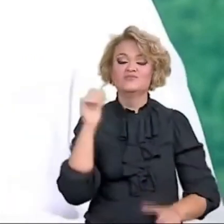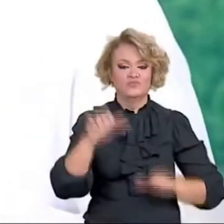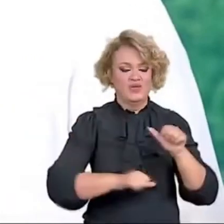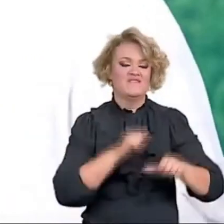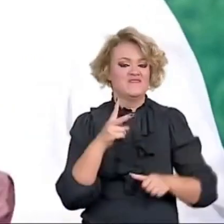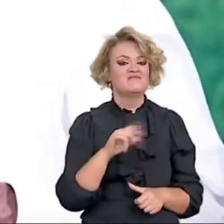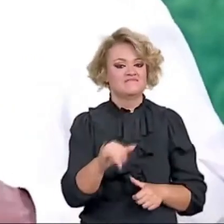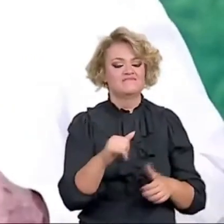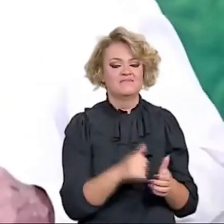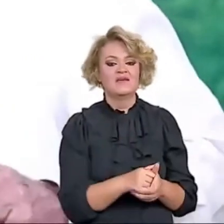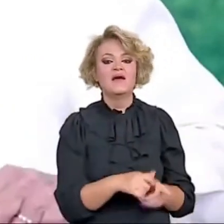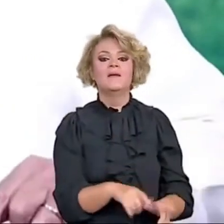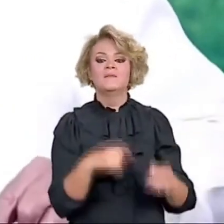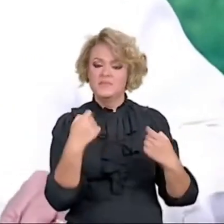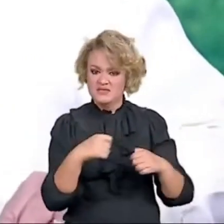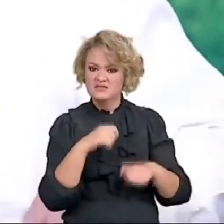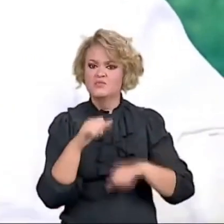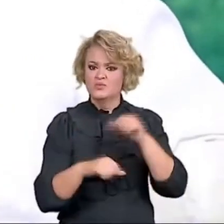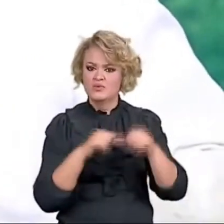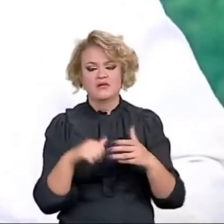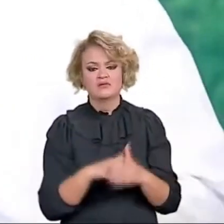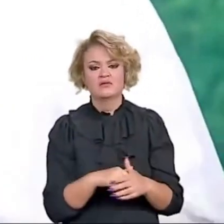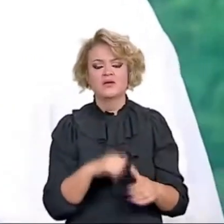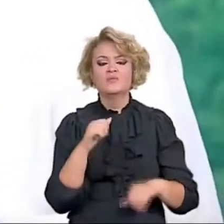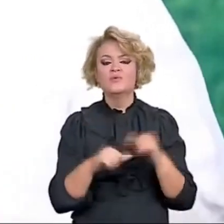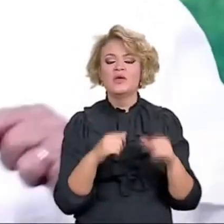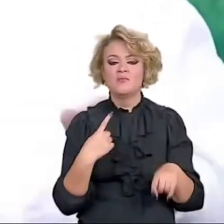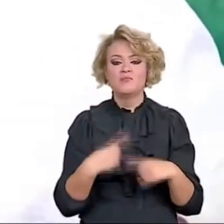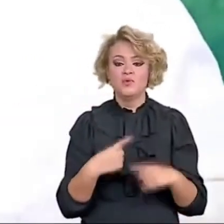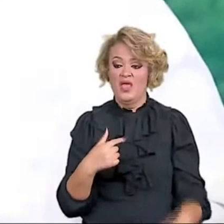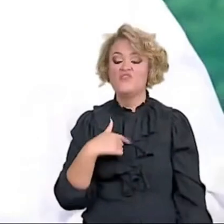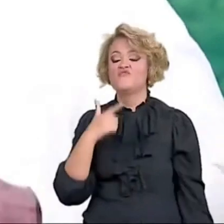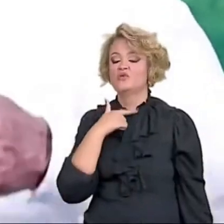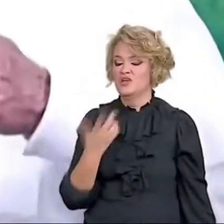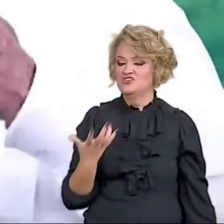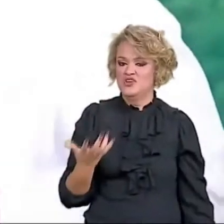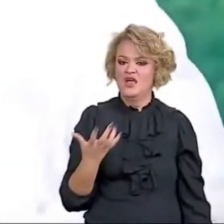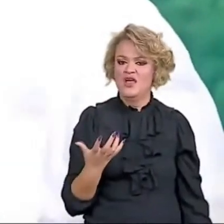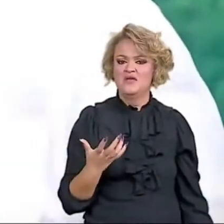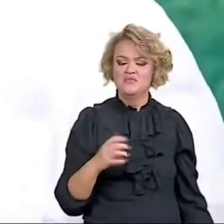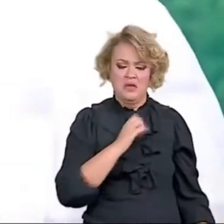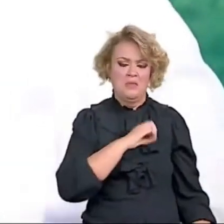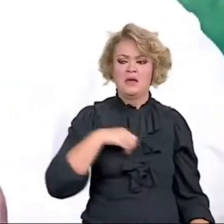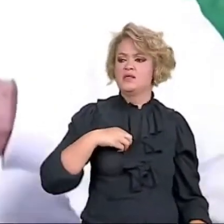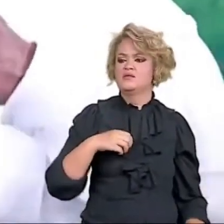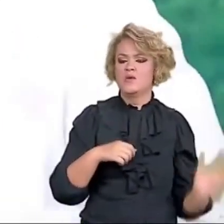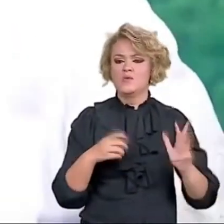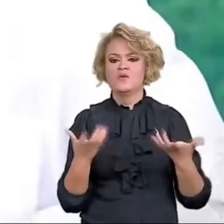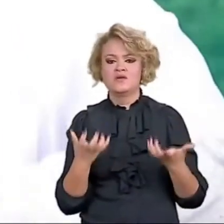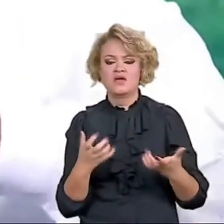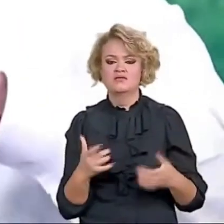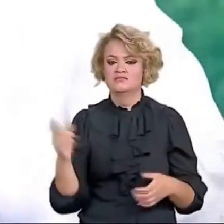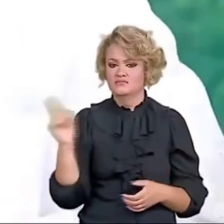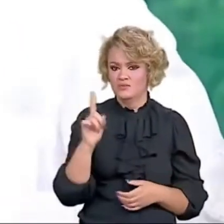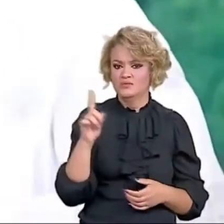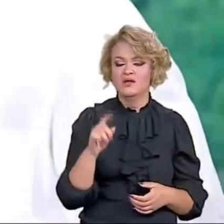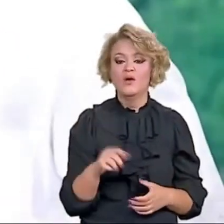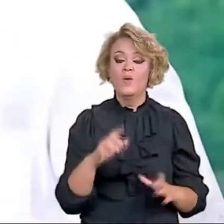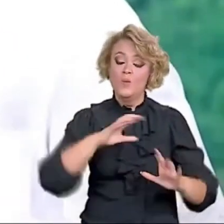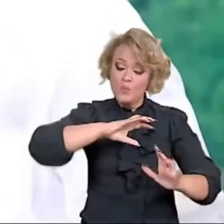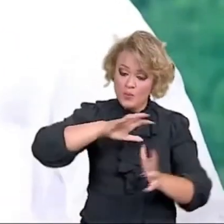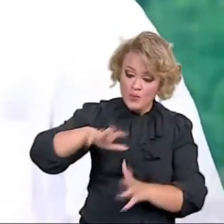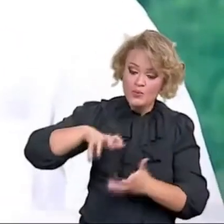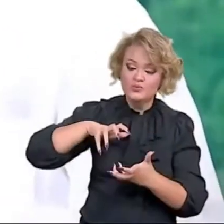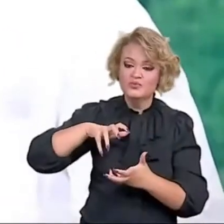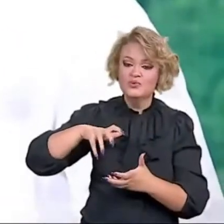Precisa mudar. Não é precisa mudar porque o governo Lula quer, porque a Marina quer. Não. Vai mudar porque o mundo exige